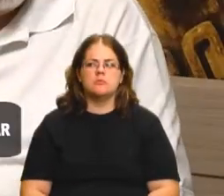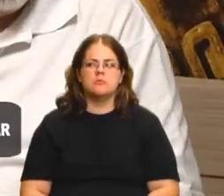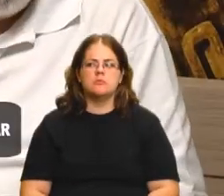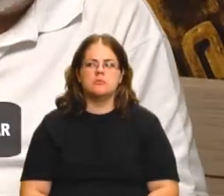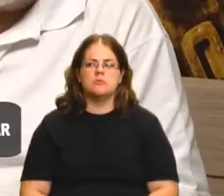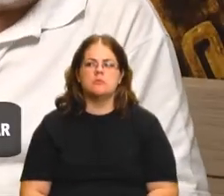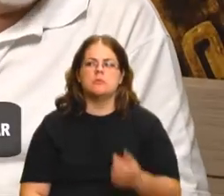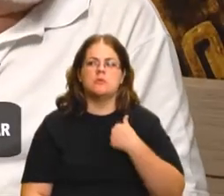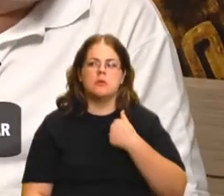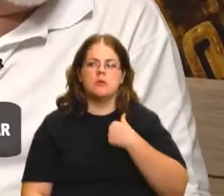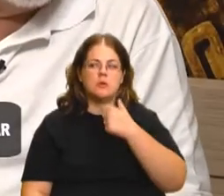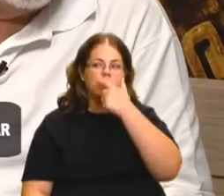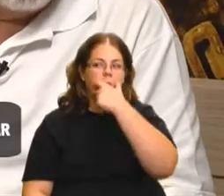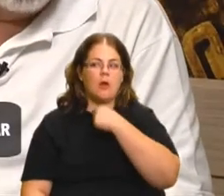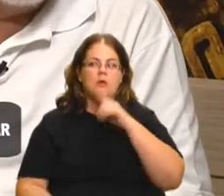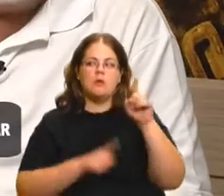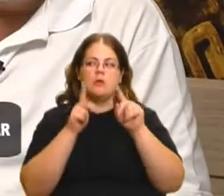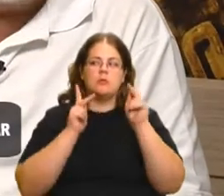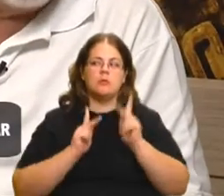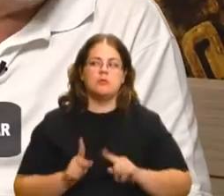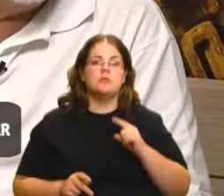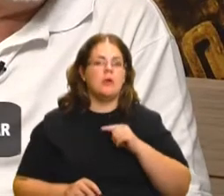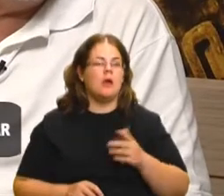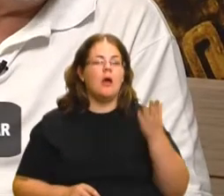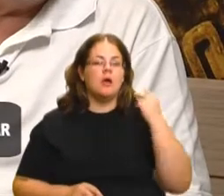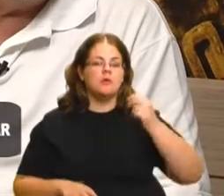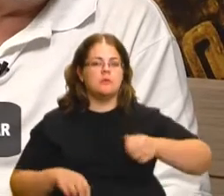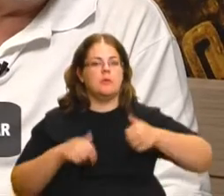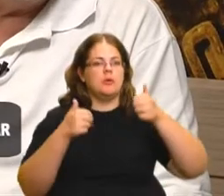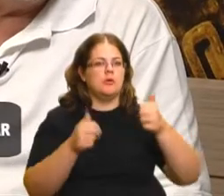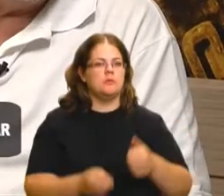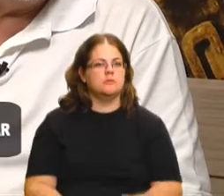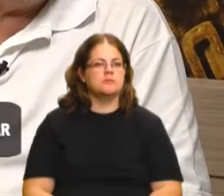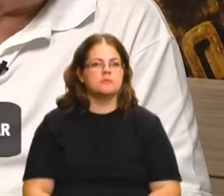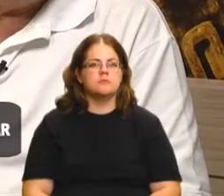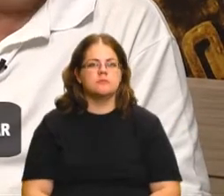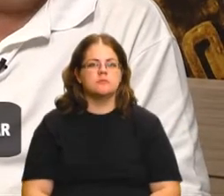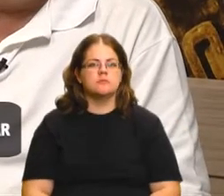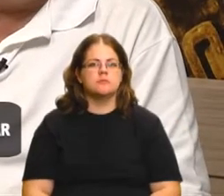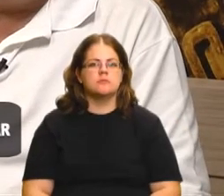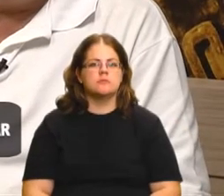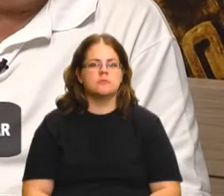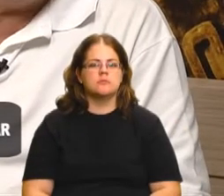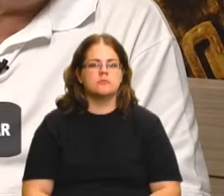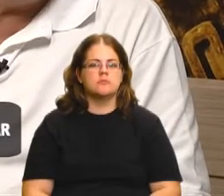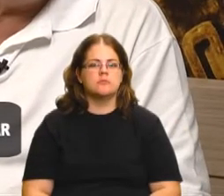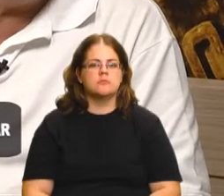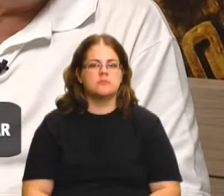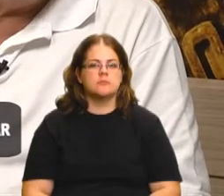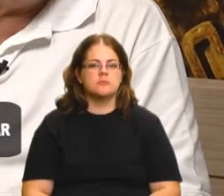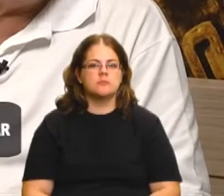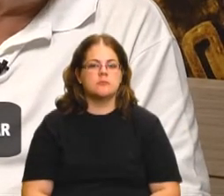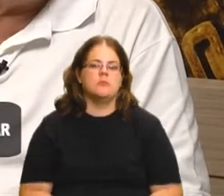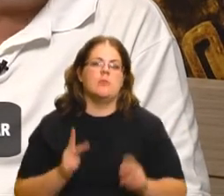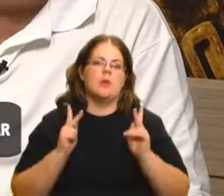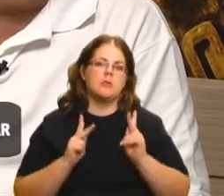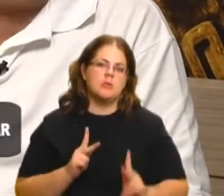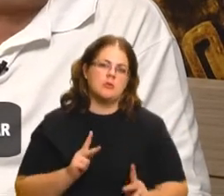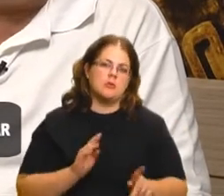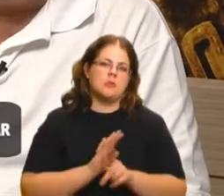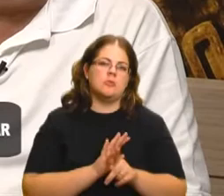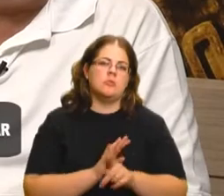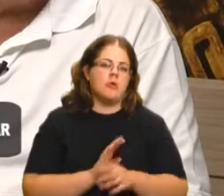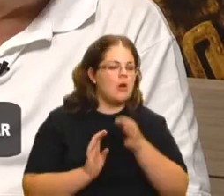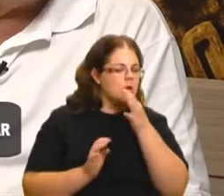Eu acho que, em primeiro lugar, que para algumas pessoas era muito melhor. Não? para uma meia dúzia de